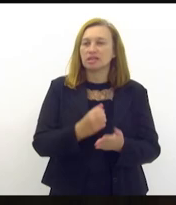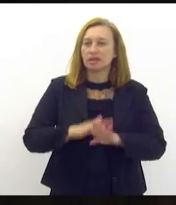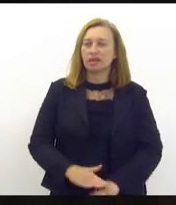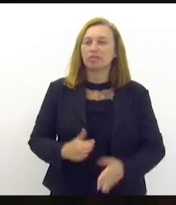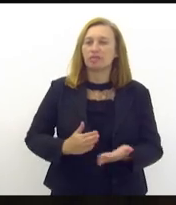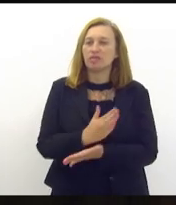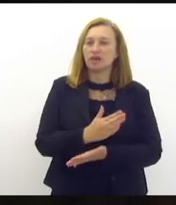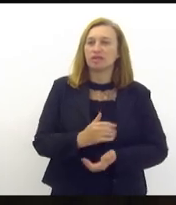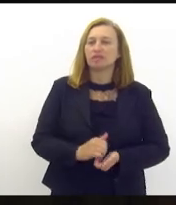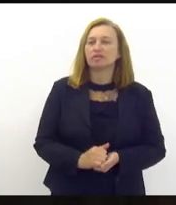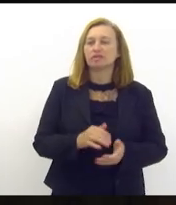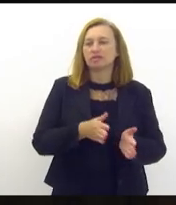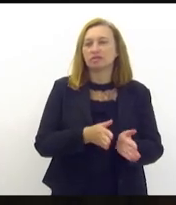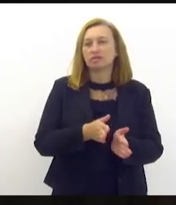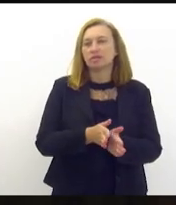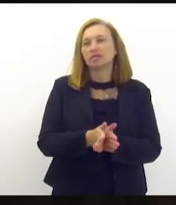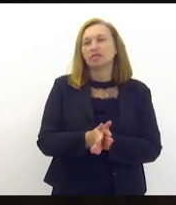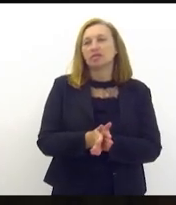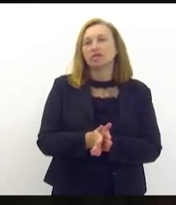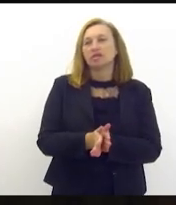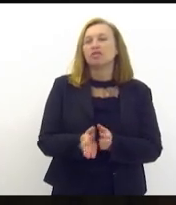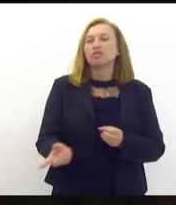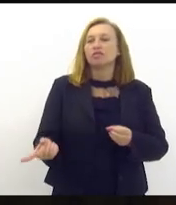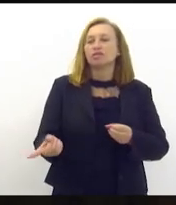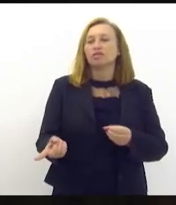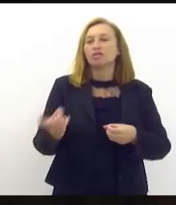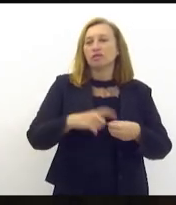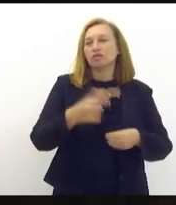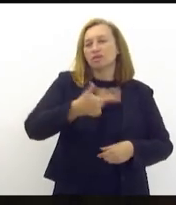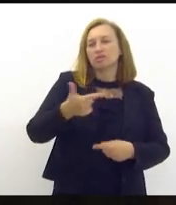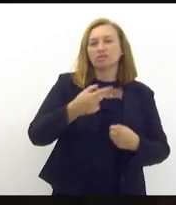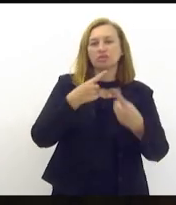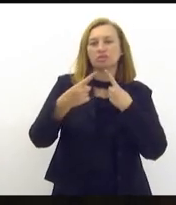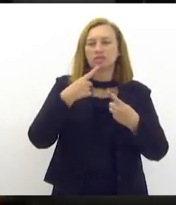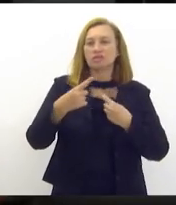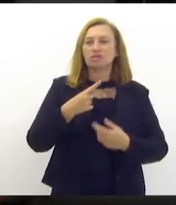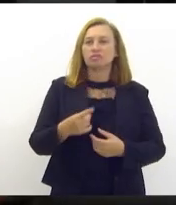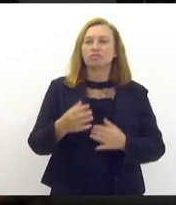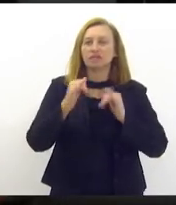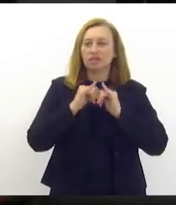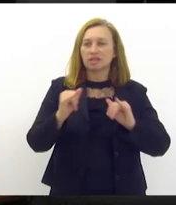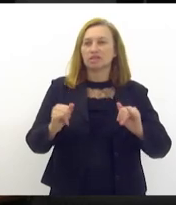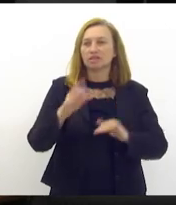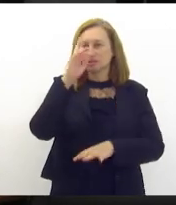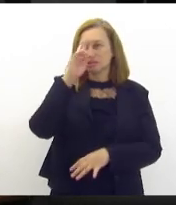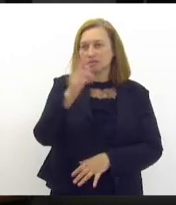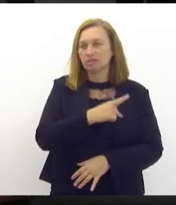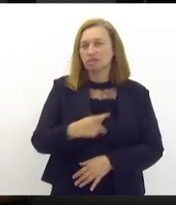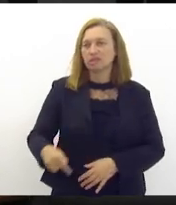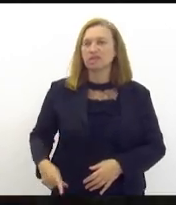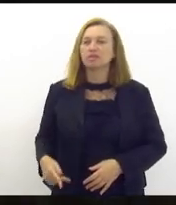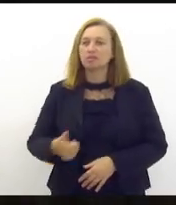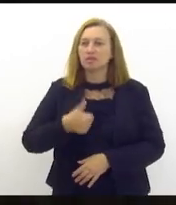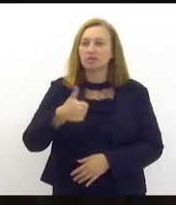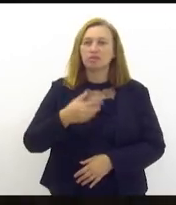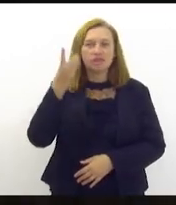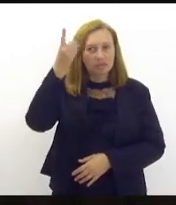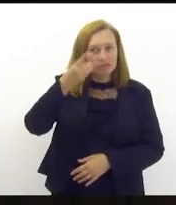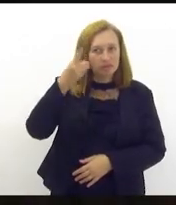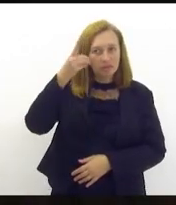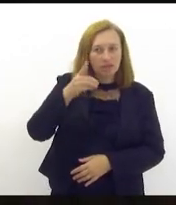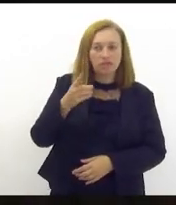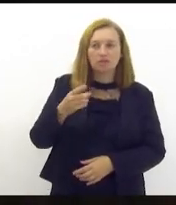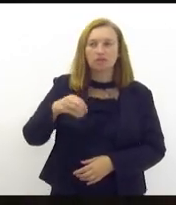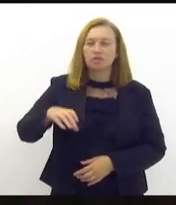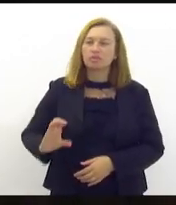comissão. Aprovado. Vai a redação do vencido para a segunda discussão. Para declaração, presidente. Primeiro, o deputado Carlos Mink,